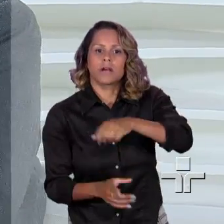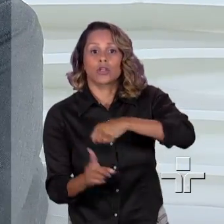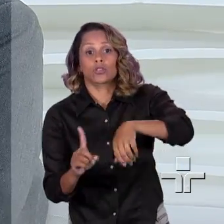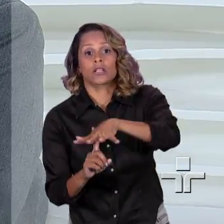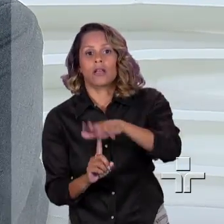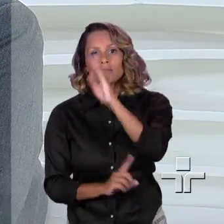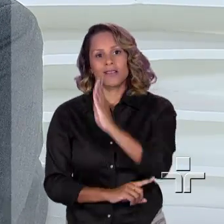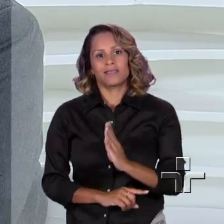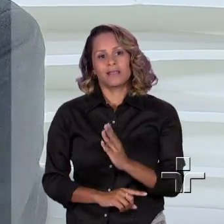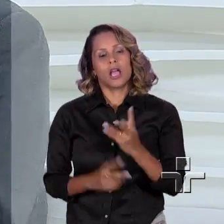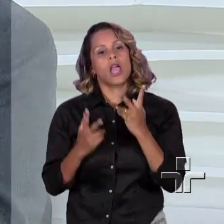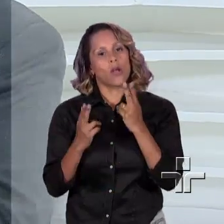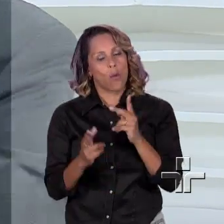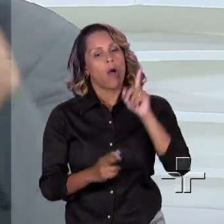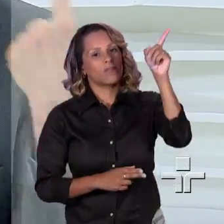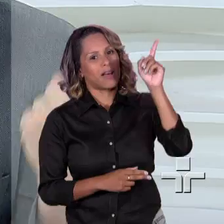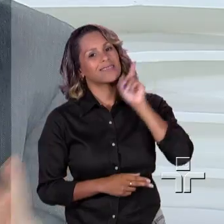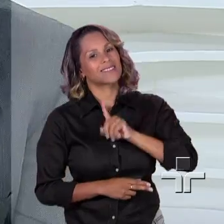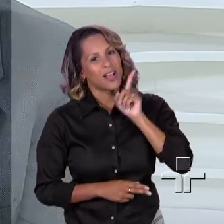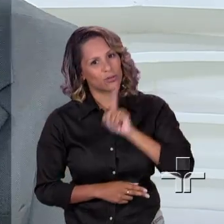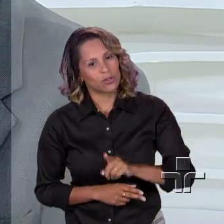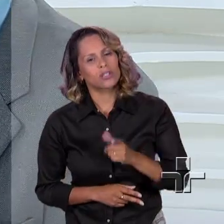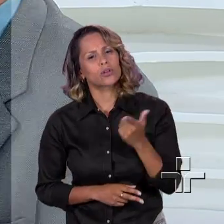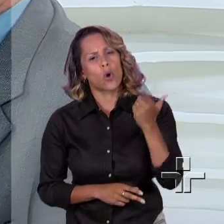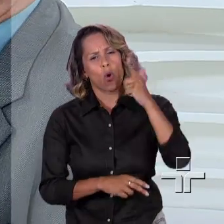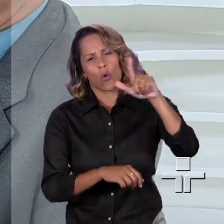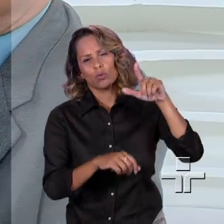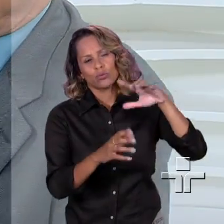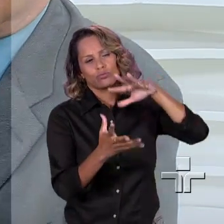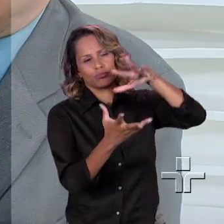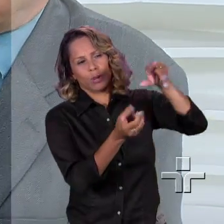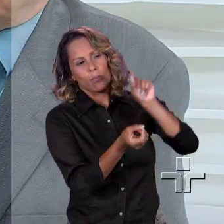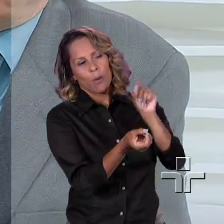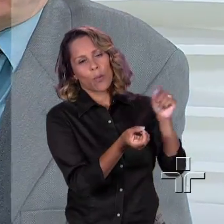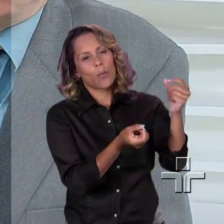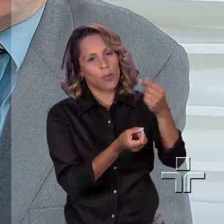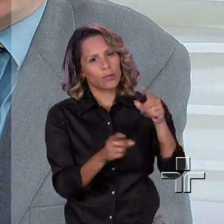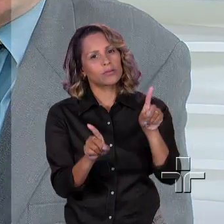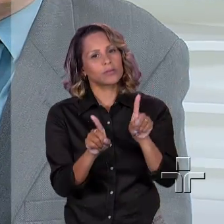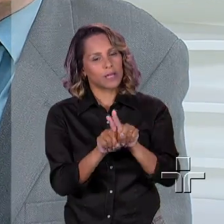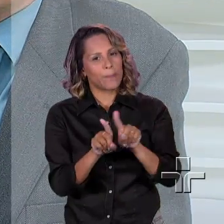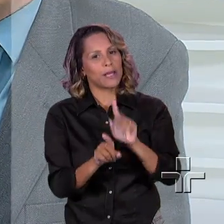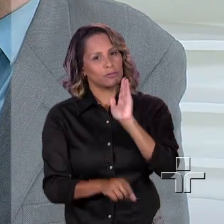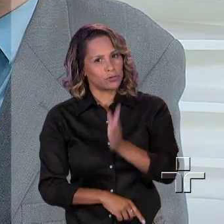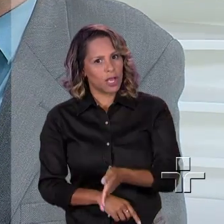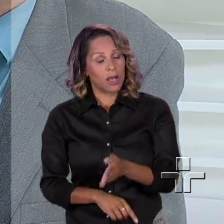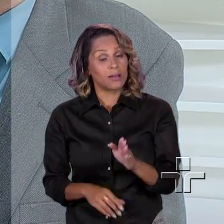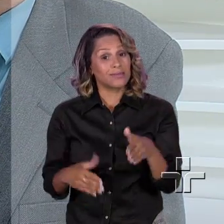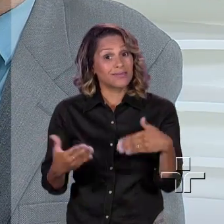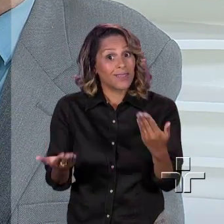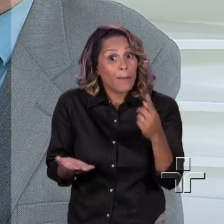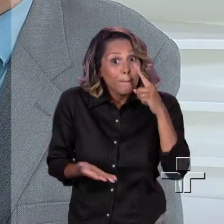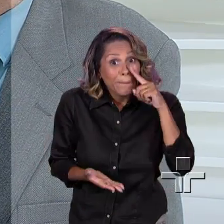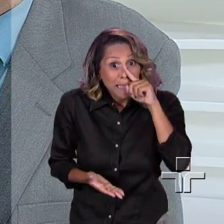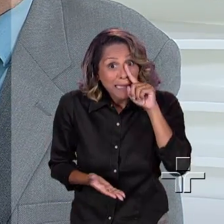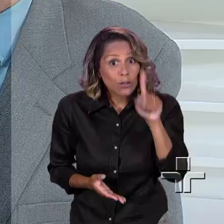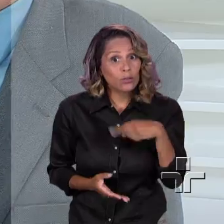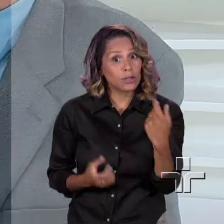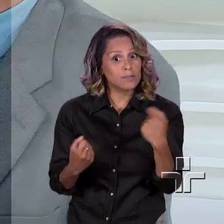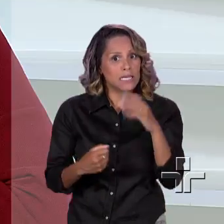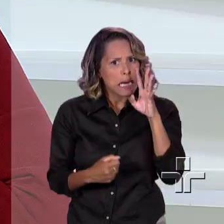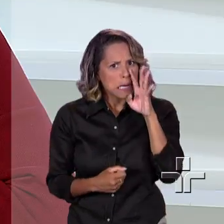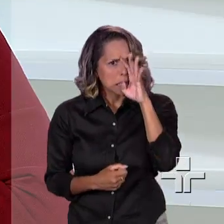fazendo nos Estados Unidos e em muitas outras partes do mundo. Então, isso é um grande perigo e a gente tem que resistir, não tem jeito.